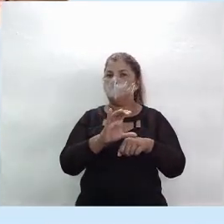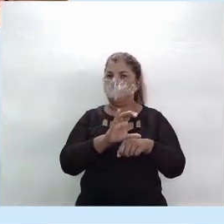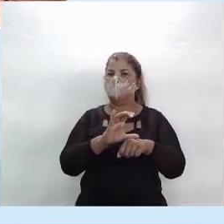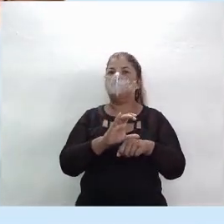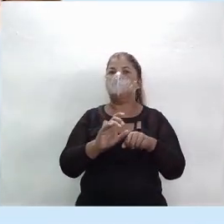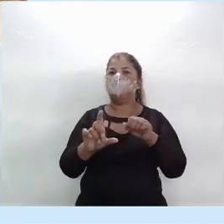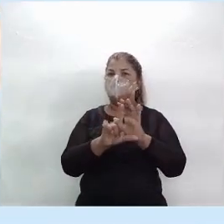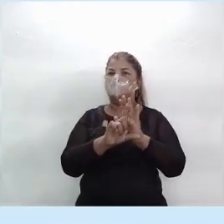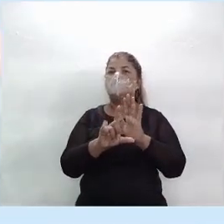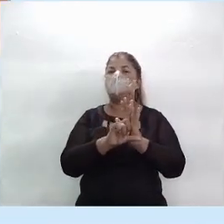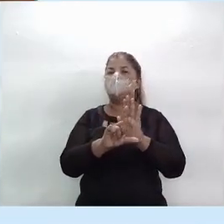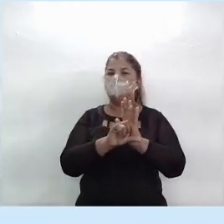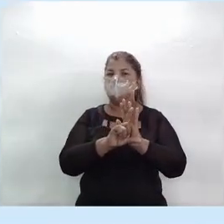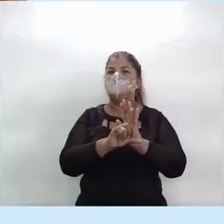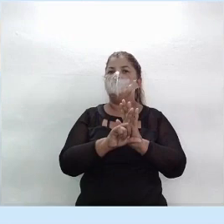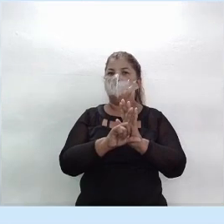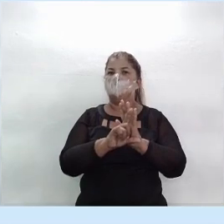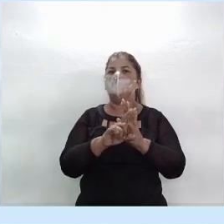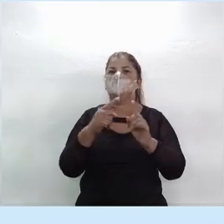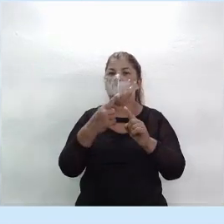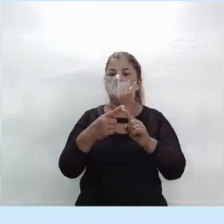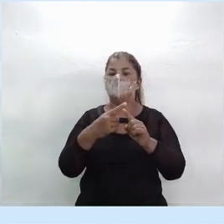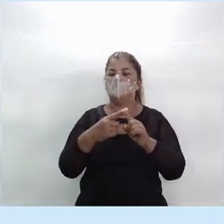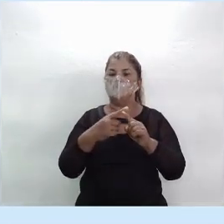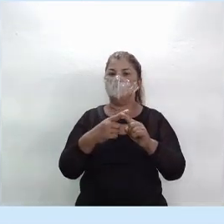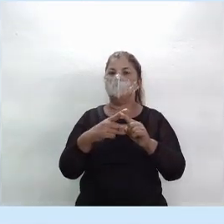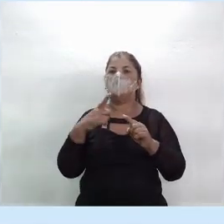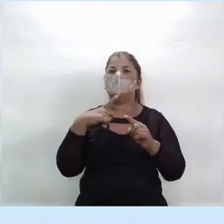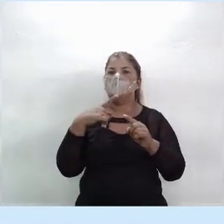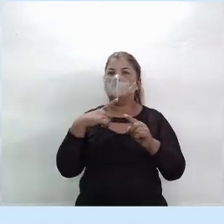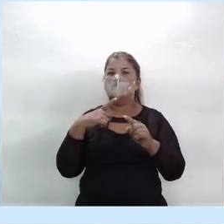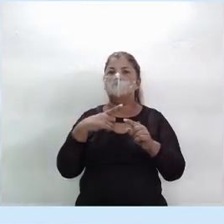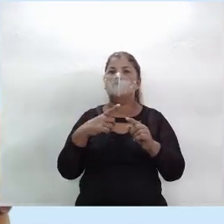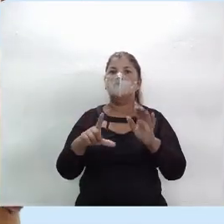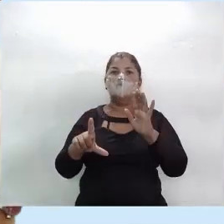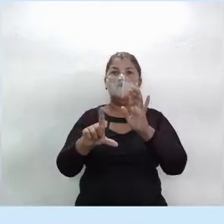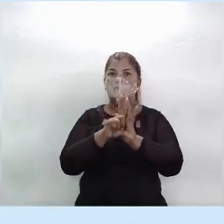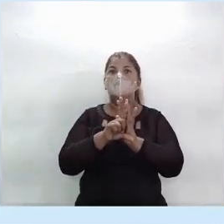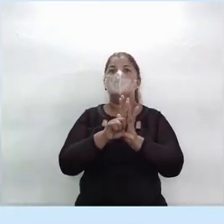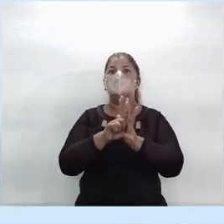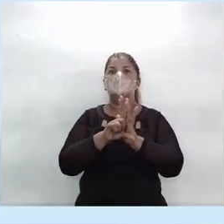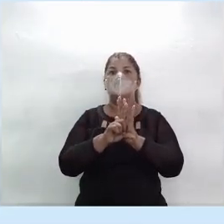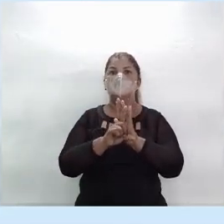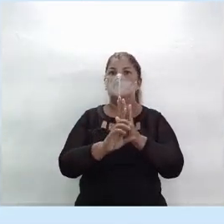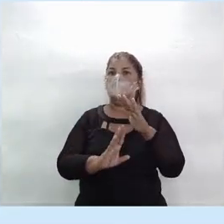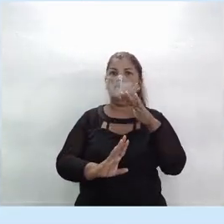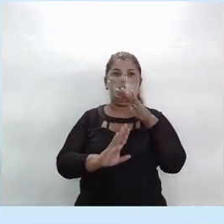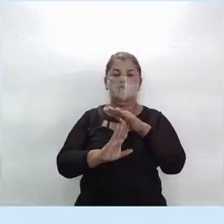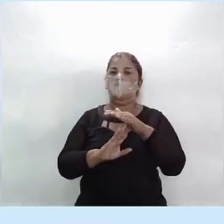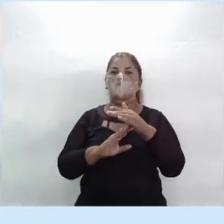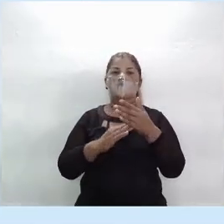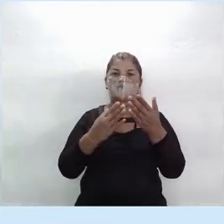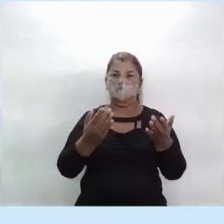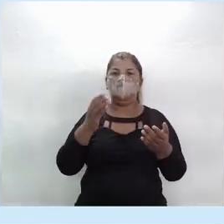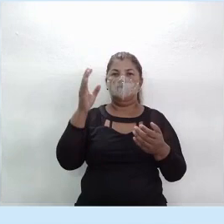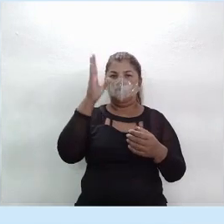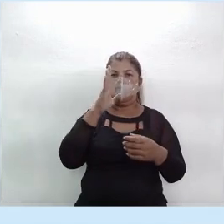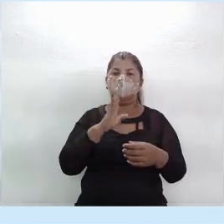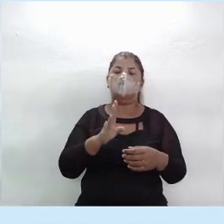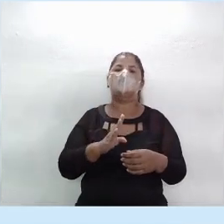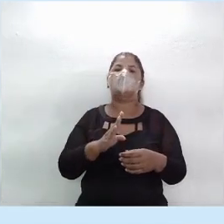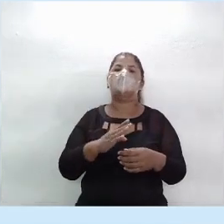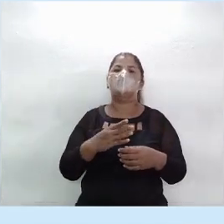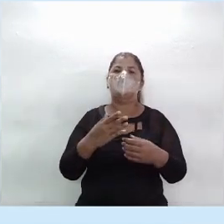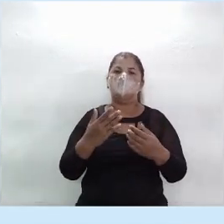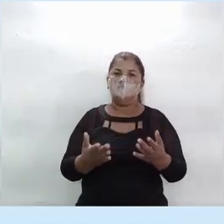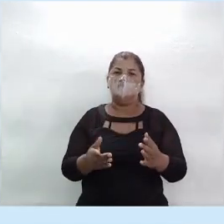contra, certo, ao que está na Constituição, porque há uma lei que rege, o nosso Estado,